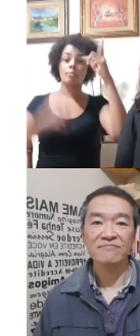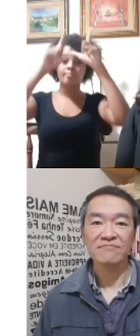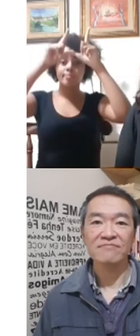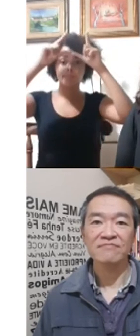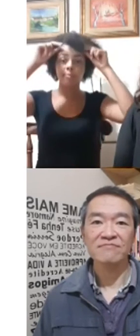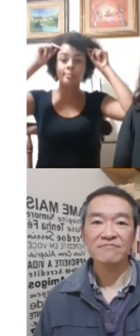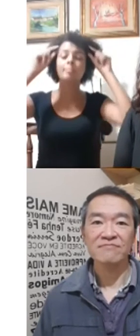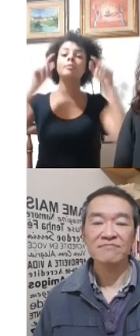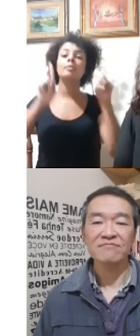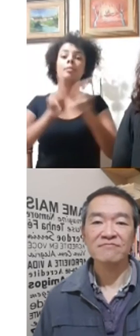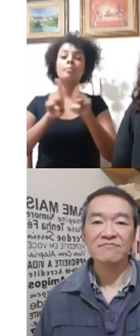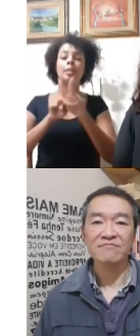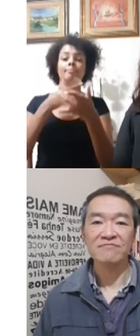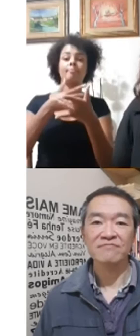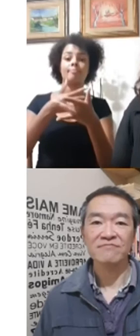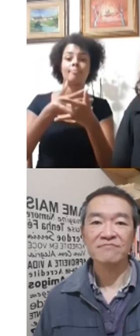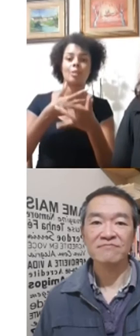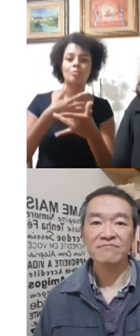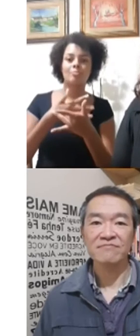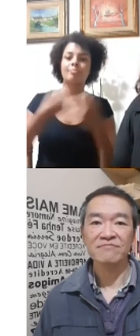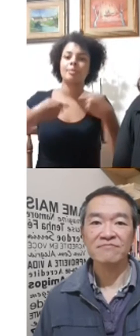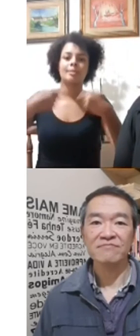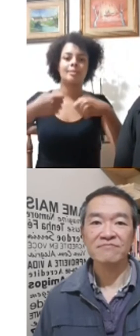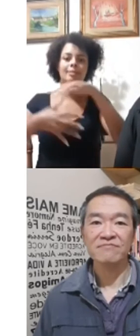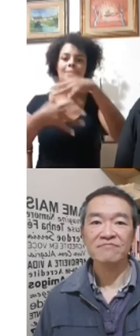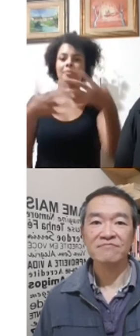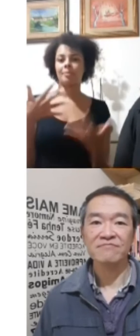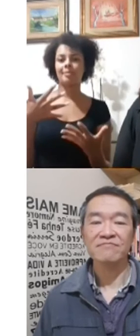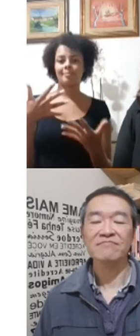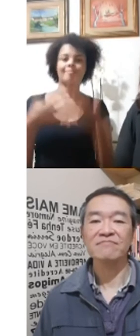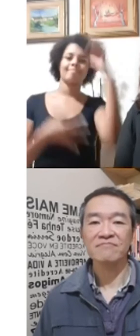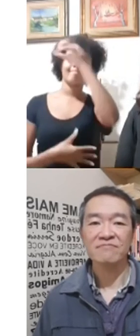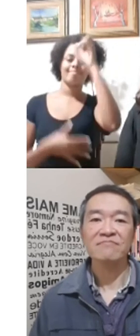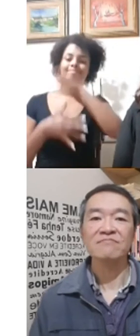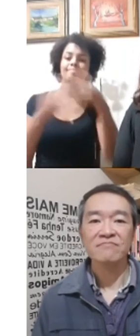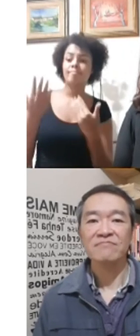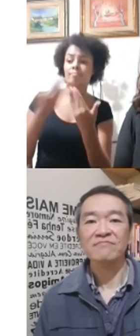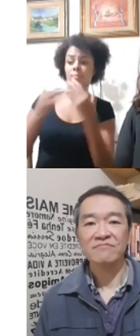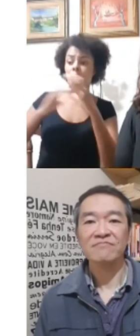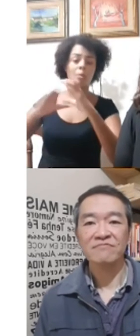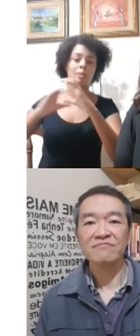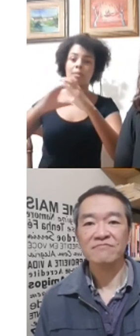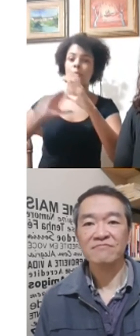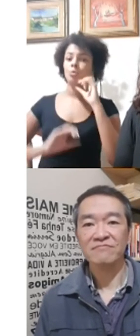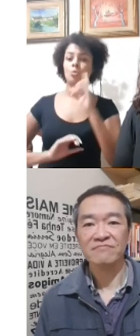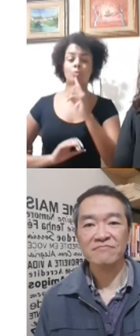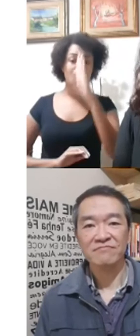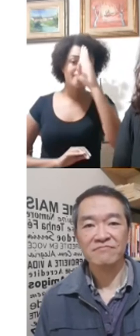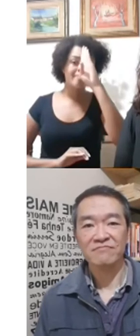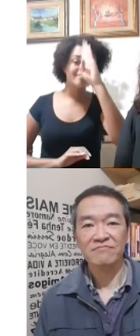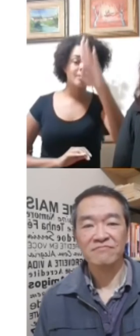e os médicos tenham Libras, né? Eles aprendam Libras para lidar, principalmente aí os